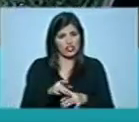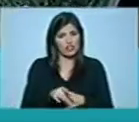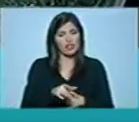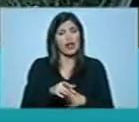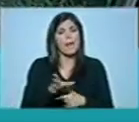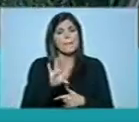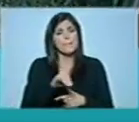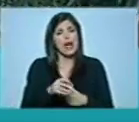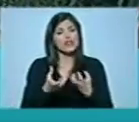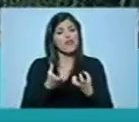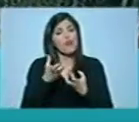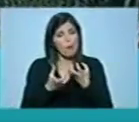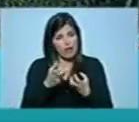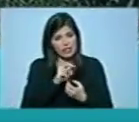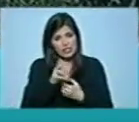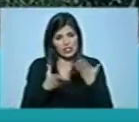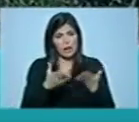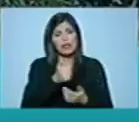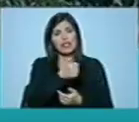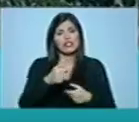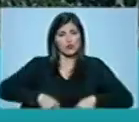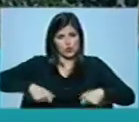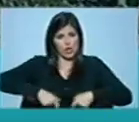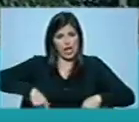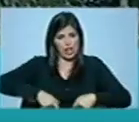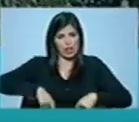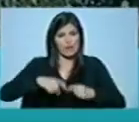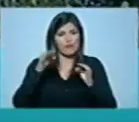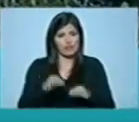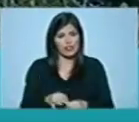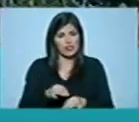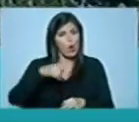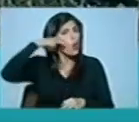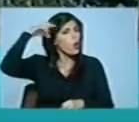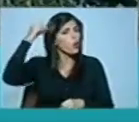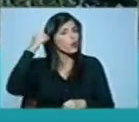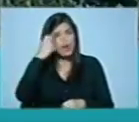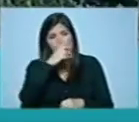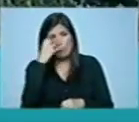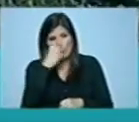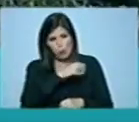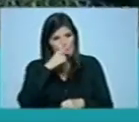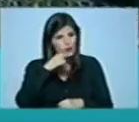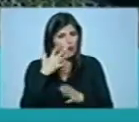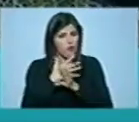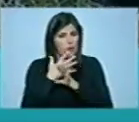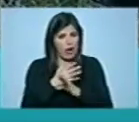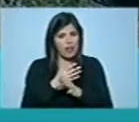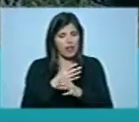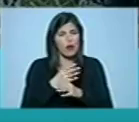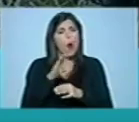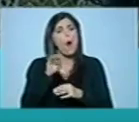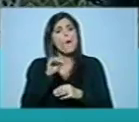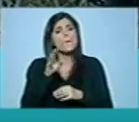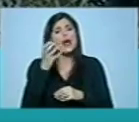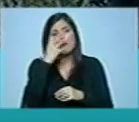barriga de porco fumada. 500 gramas de costela de porco fresca. Uma orelheira de porco fumada. Isso era o que tu querias, não dou a minha. Oh. Um chispo de porco fresco.